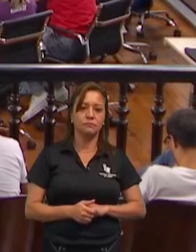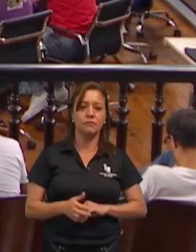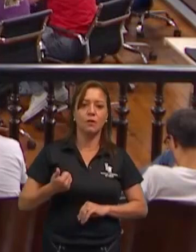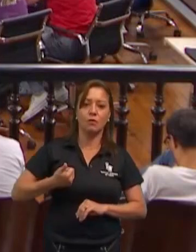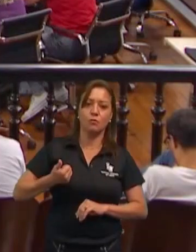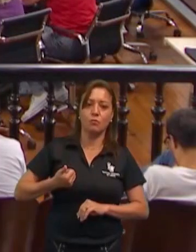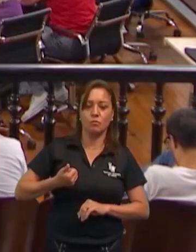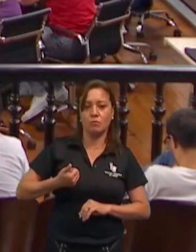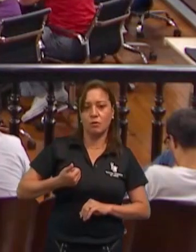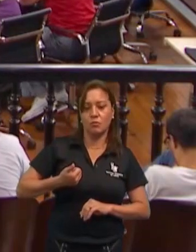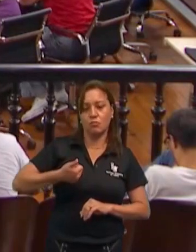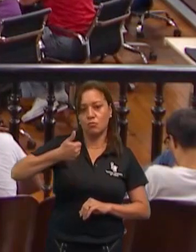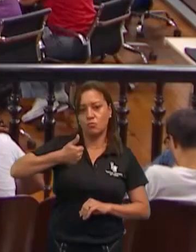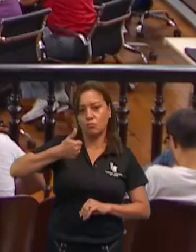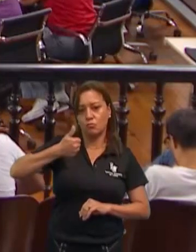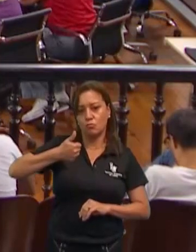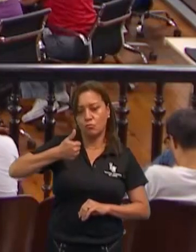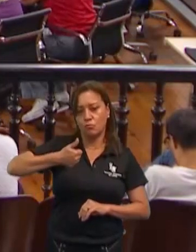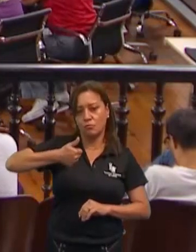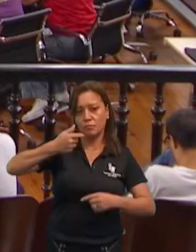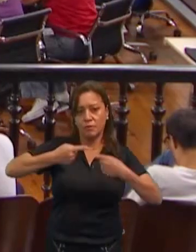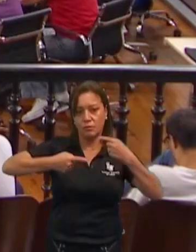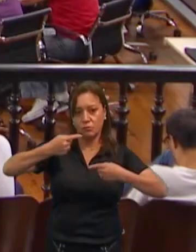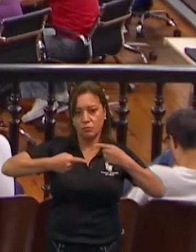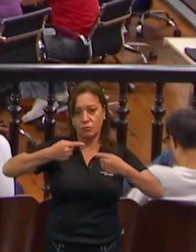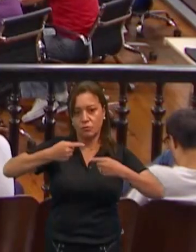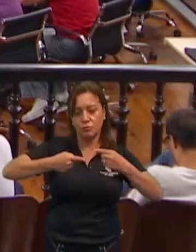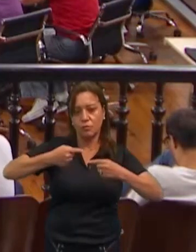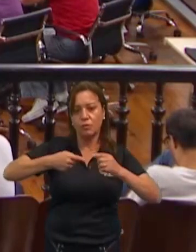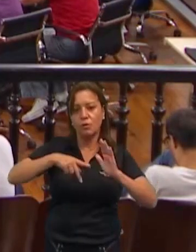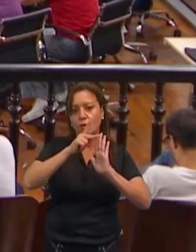Número 1, em sua primeira discussão, processo